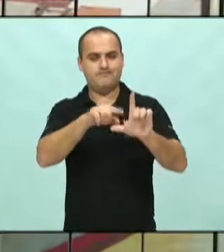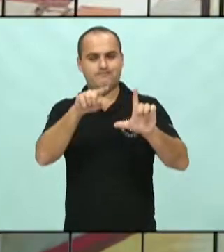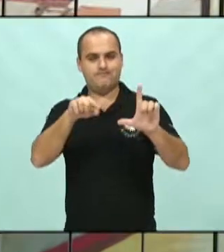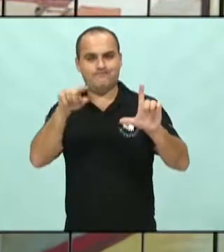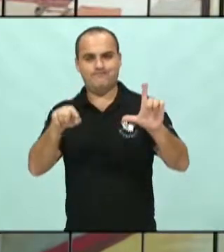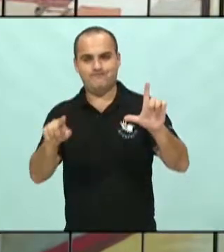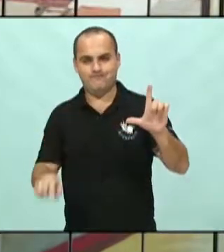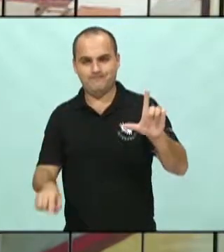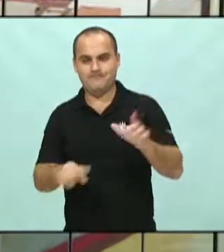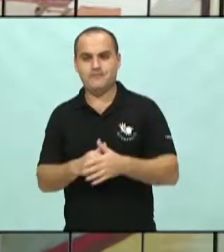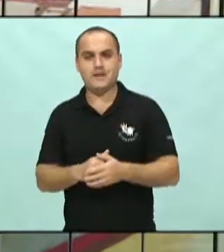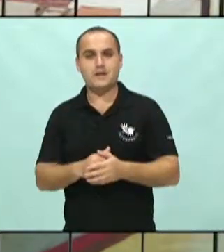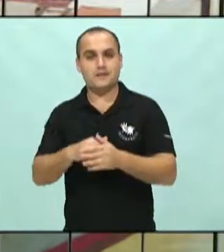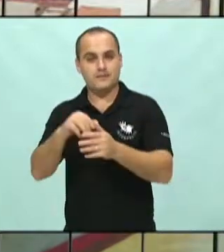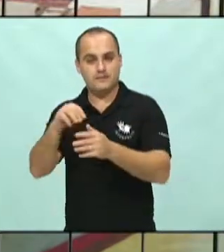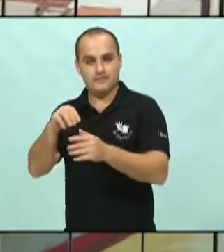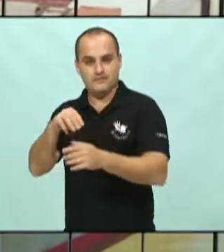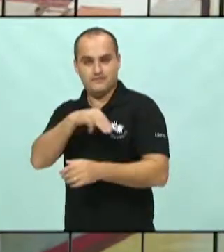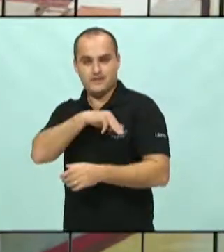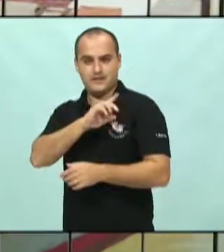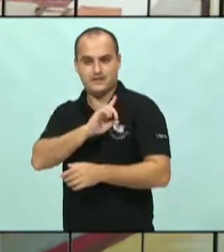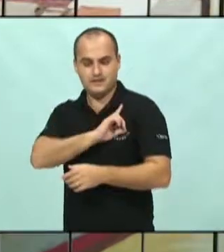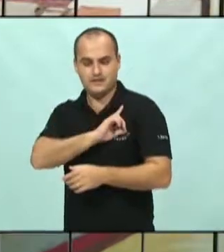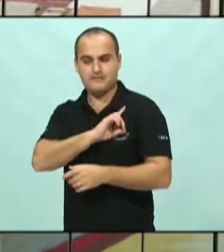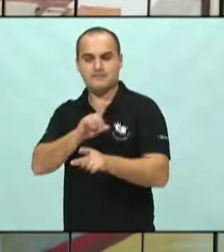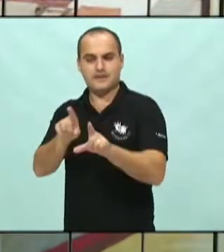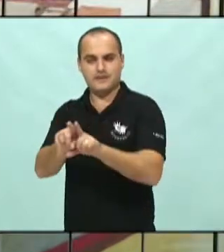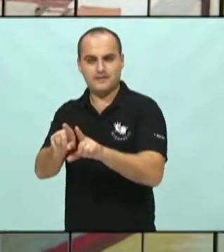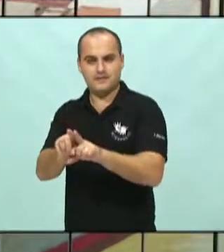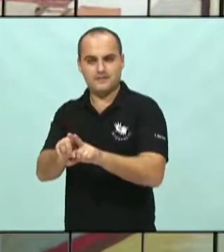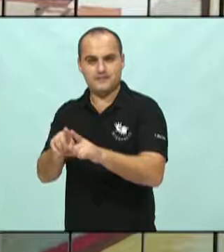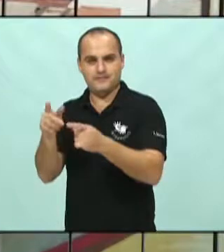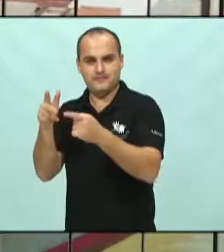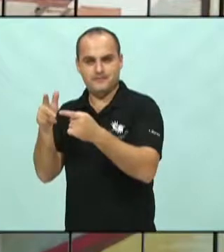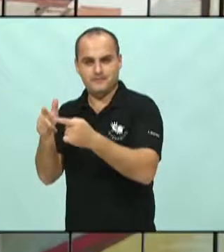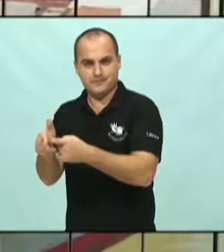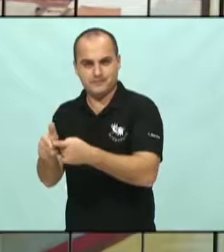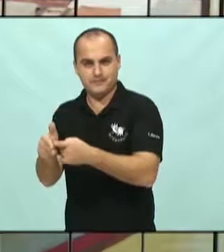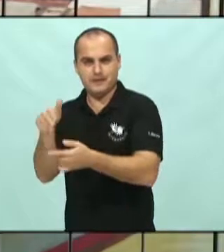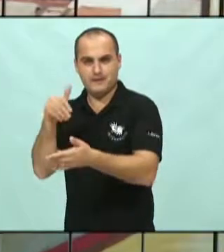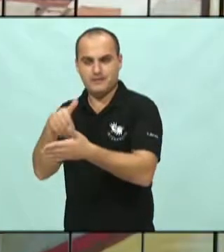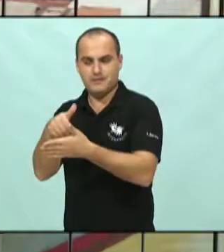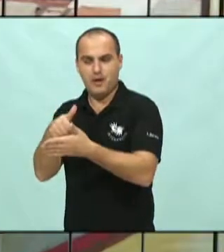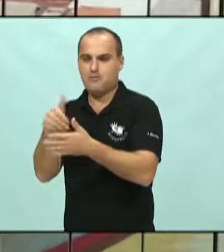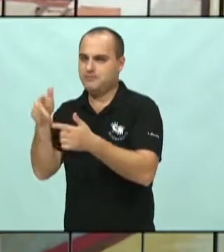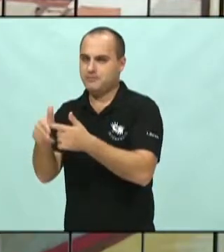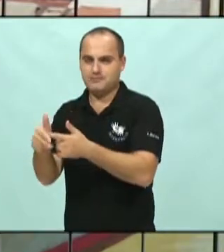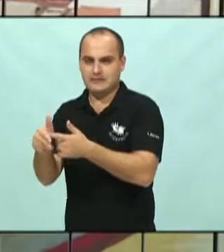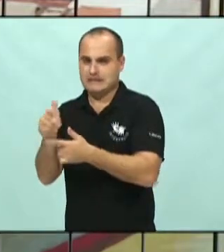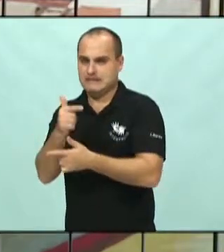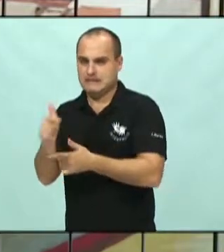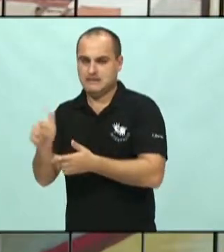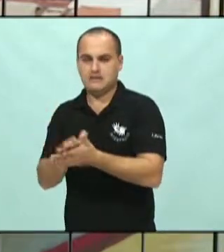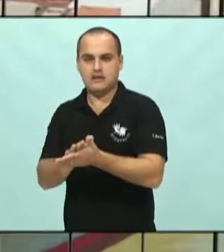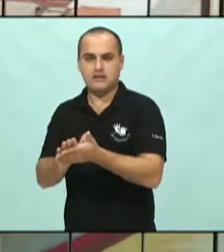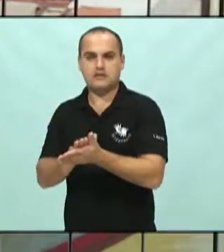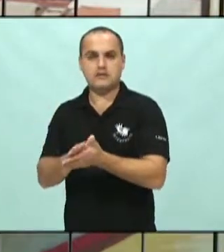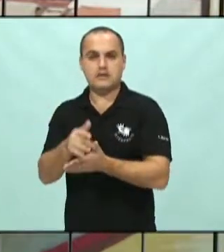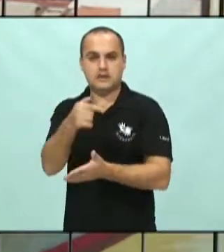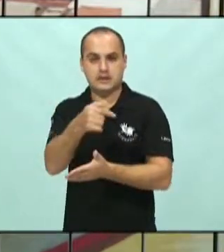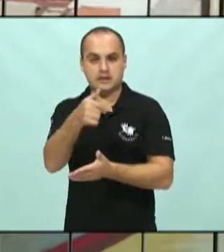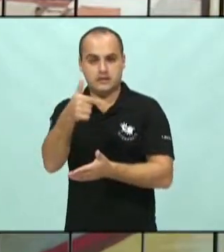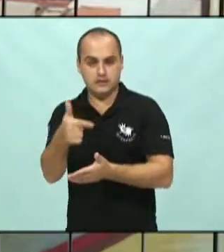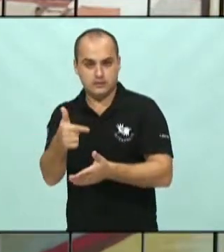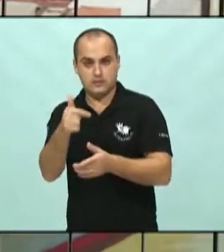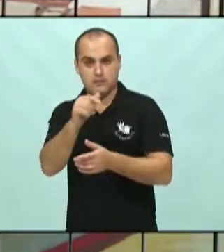Então o Marcílio, em 70, ele desativou temporariamente seu departamento de futebol, e em 72 o Barroso também fez